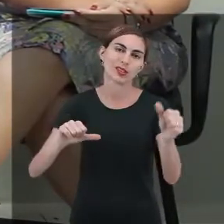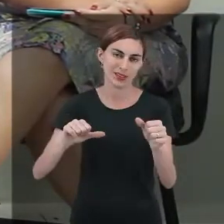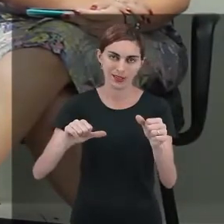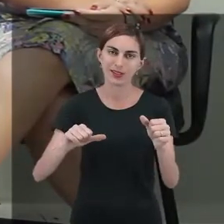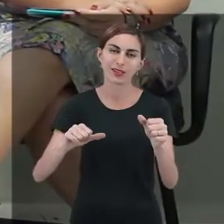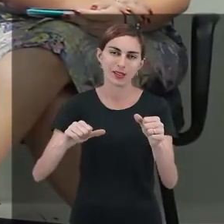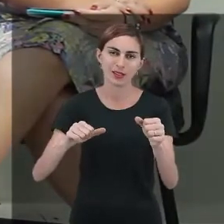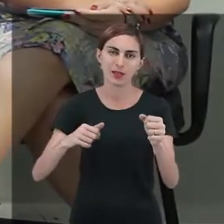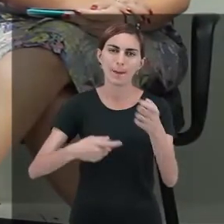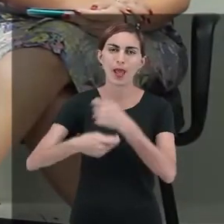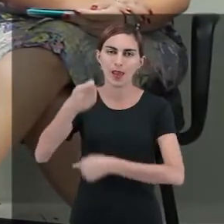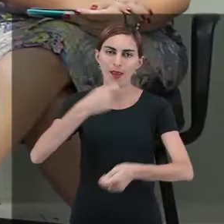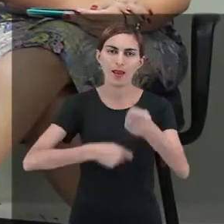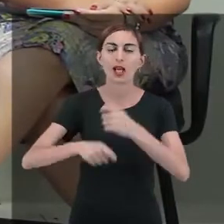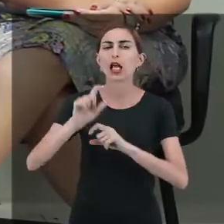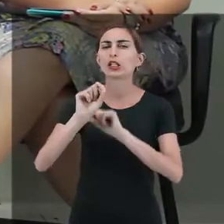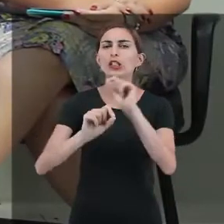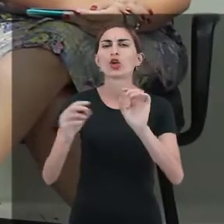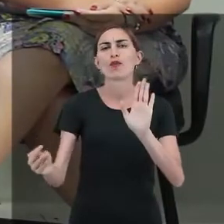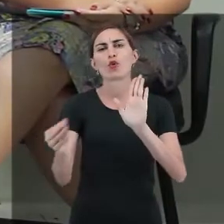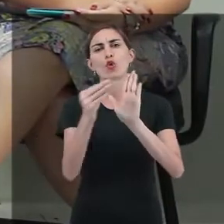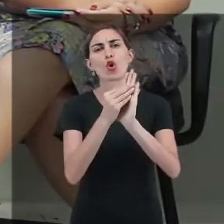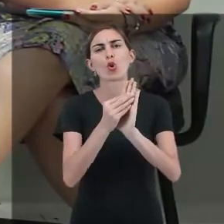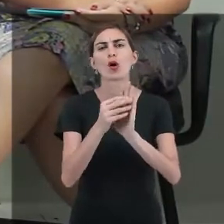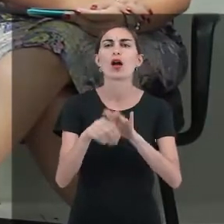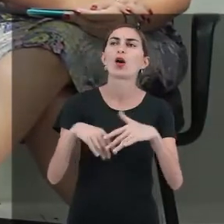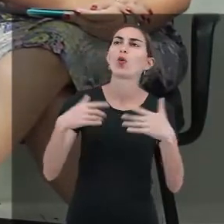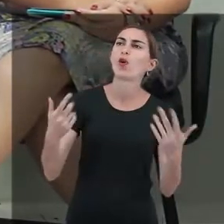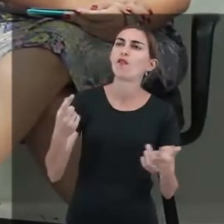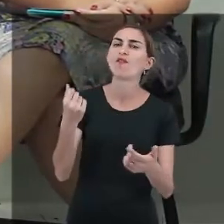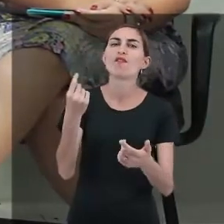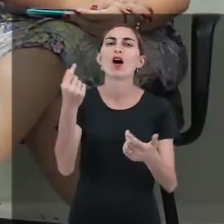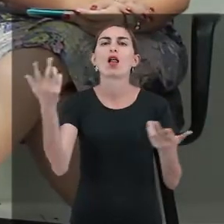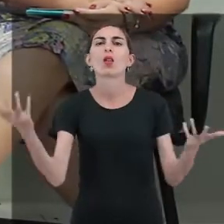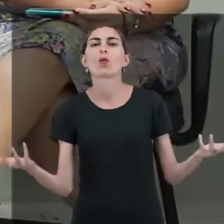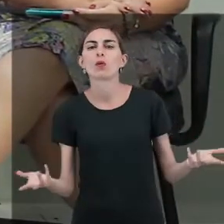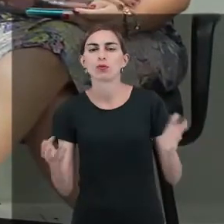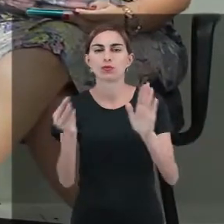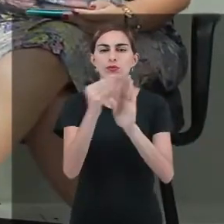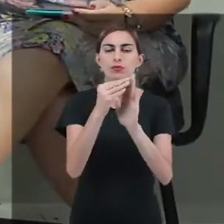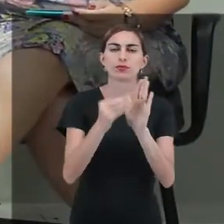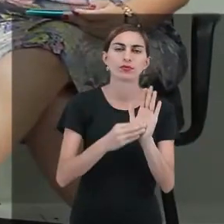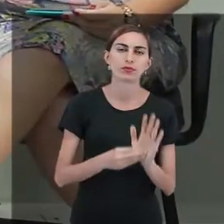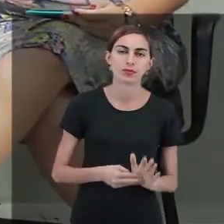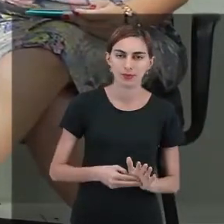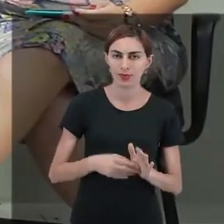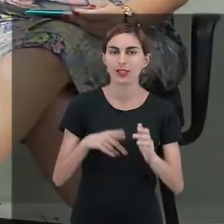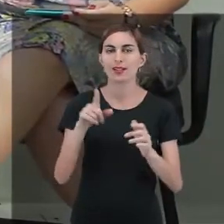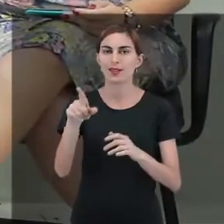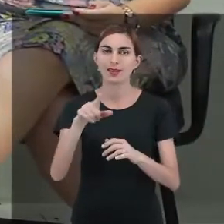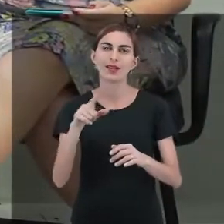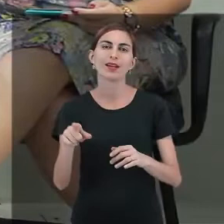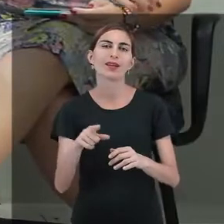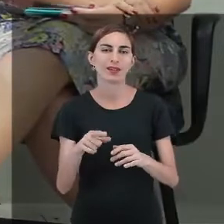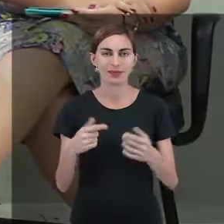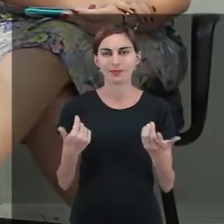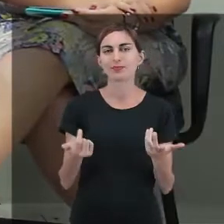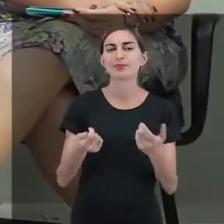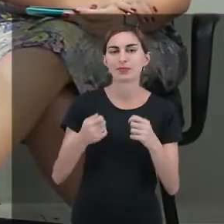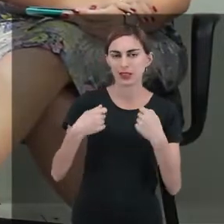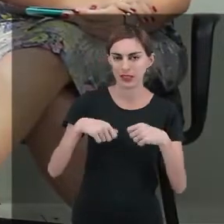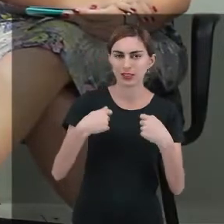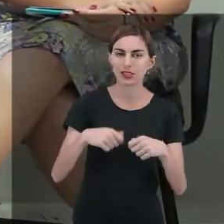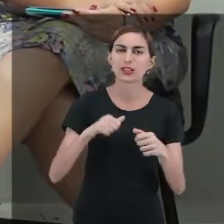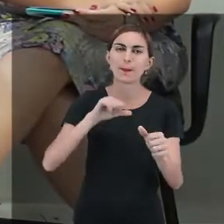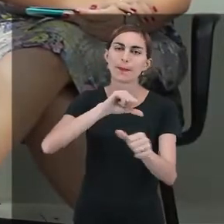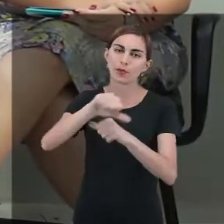do mercado. Que preço eu vou colocar na minha economia? Constante. É por isso que fala o tempo real. Ele é um dos 4 P's que gera essa questão